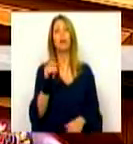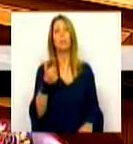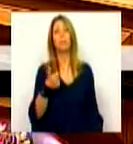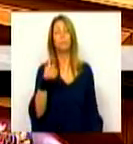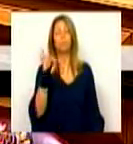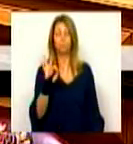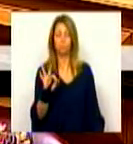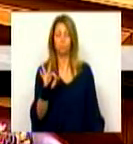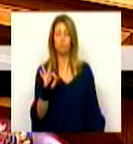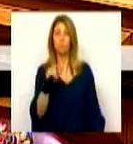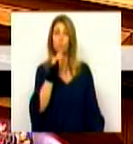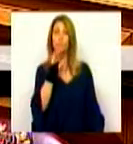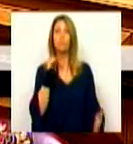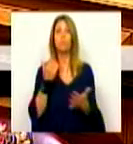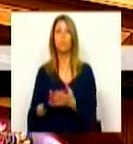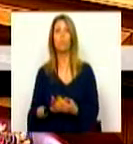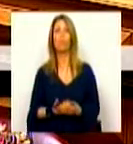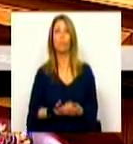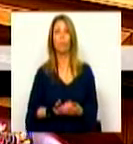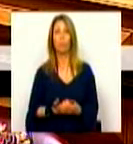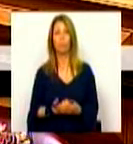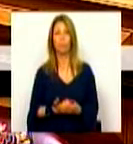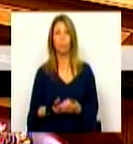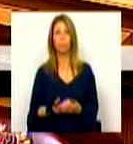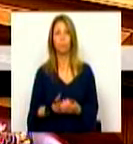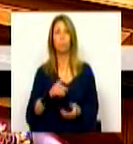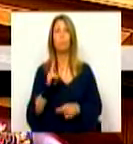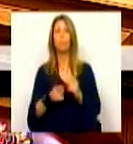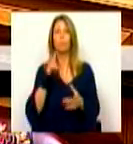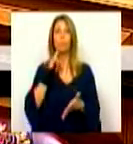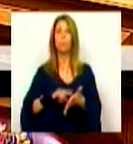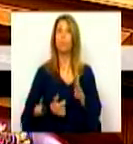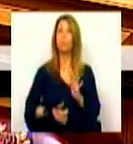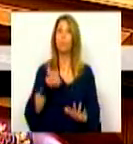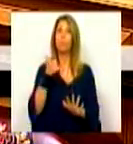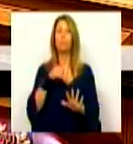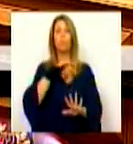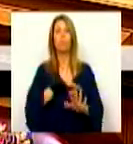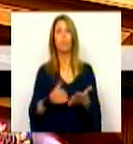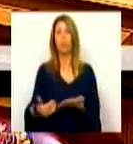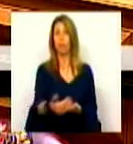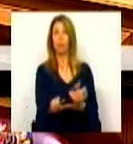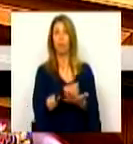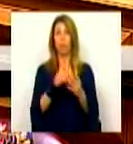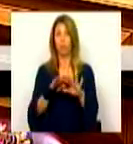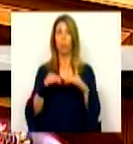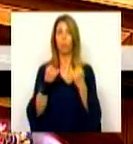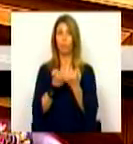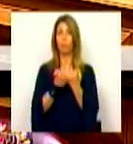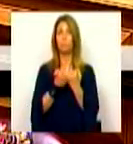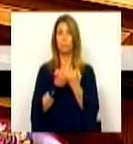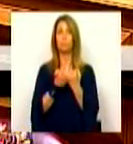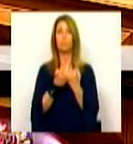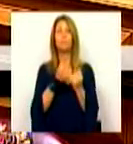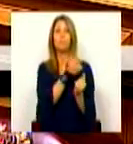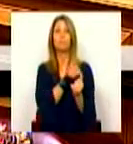permite, neste caso, que aquilo que será o essencial dos rendimentos destas sociedades, que são rendimentos